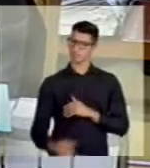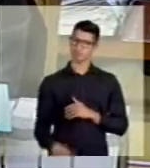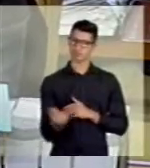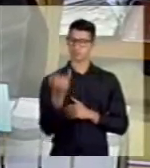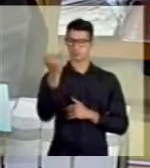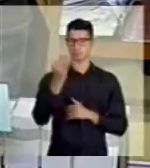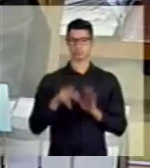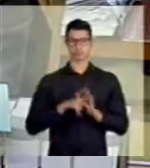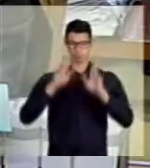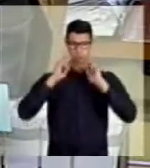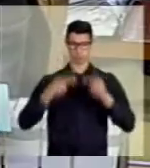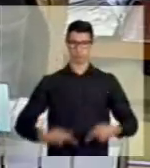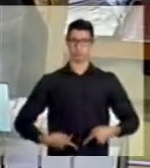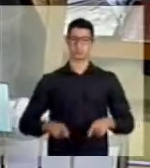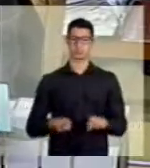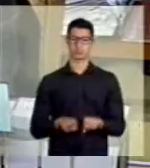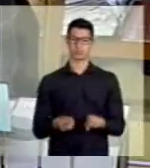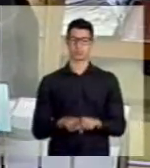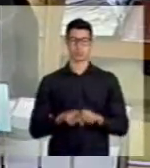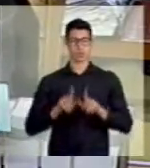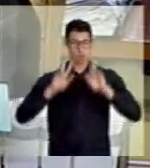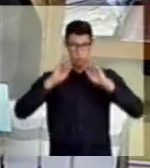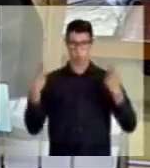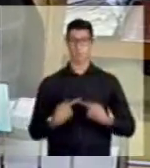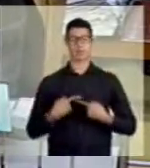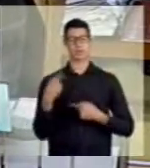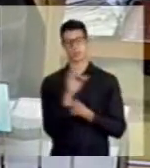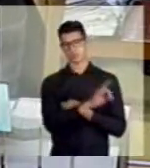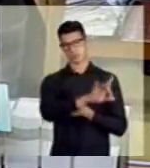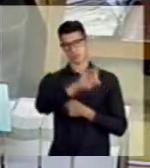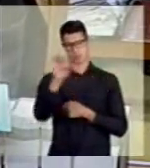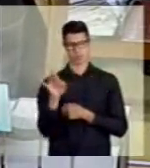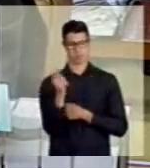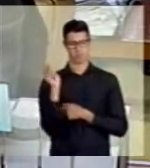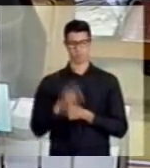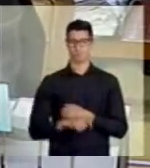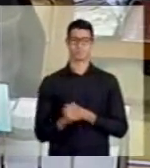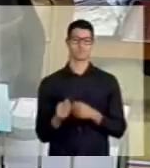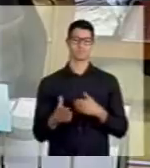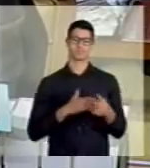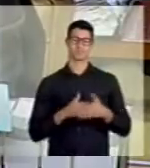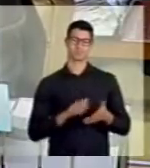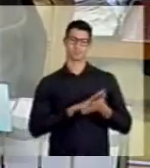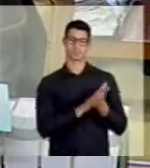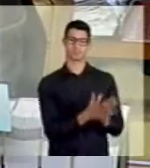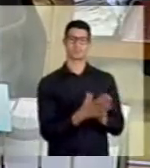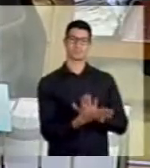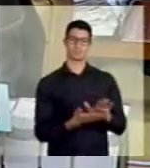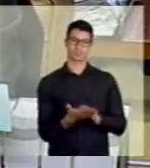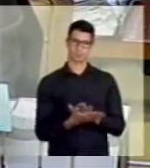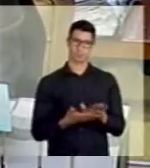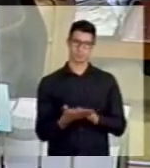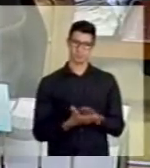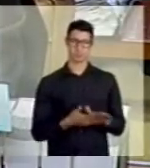essenciais para a dignidade e a humanidade de cada pessoa, não devendo ser motivo de discriminação,